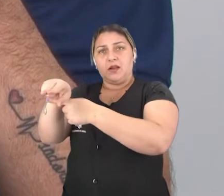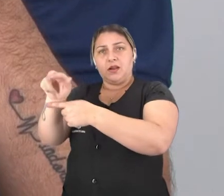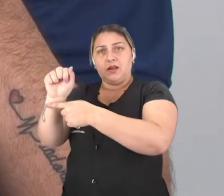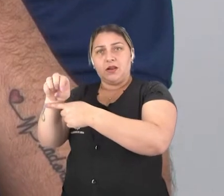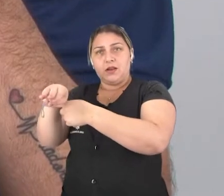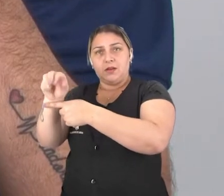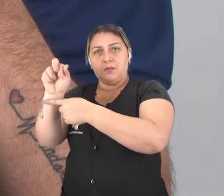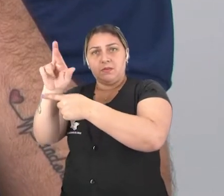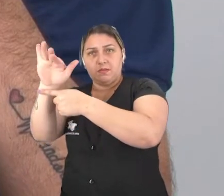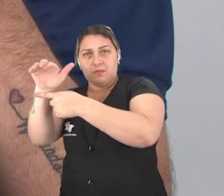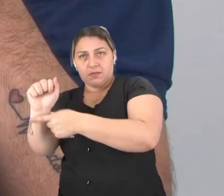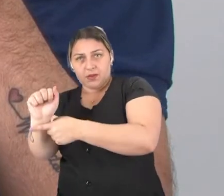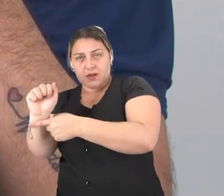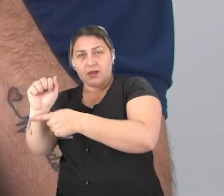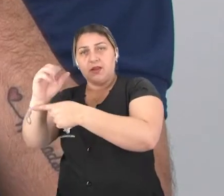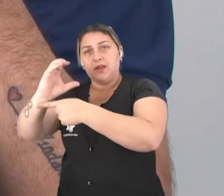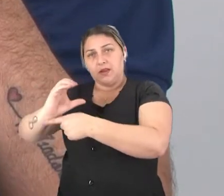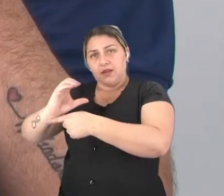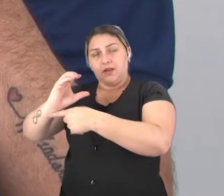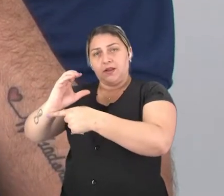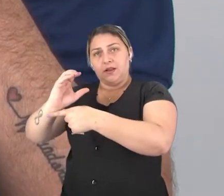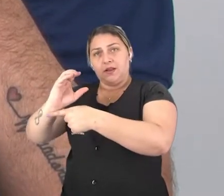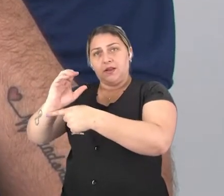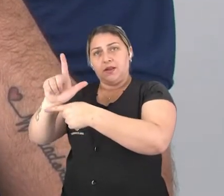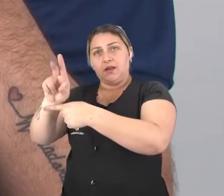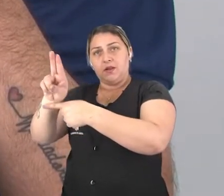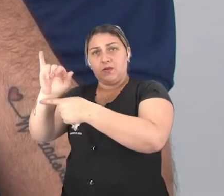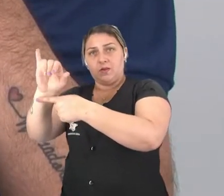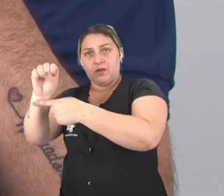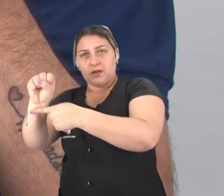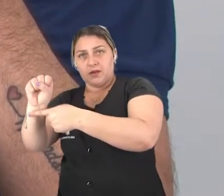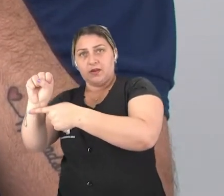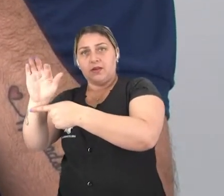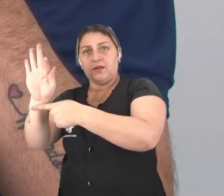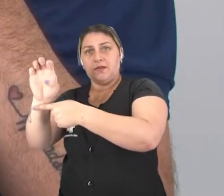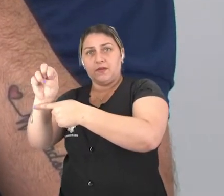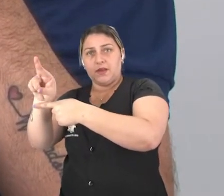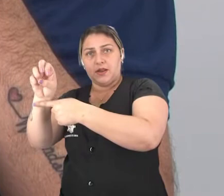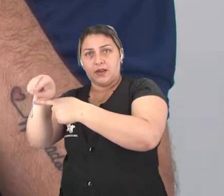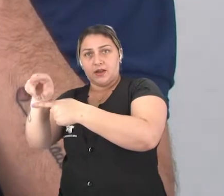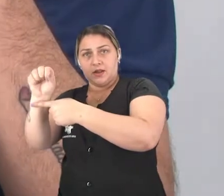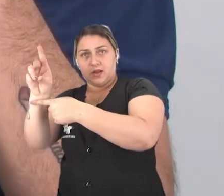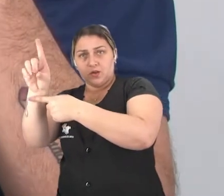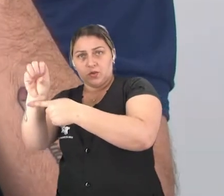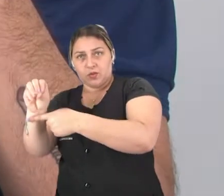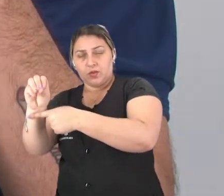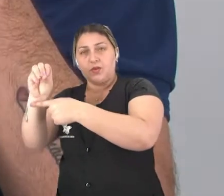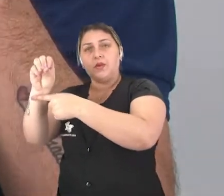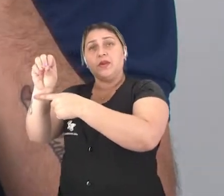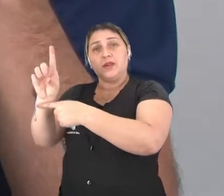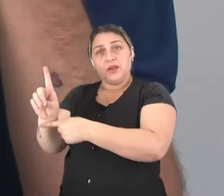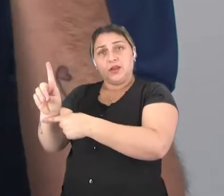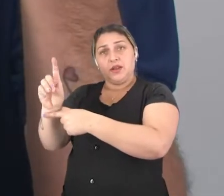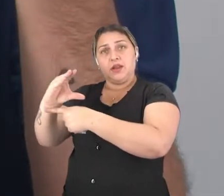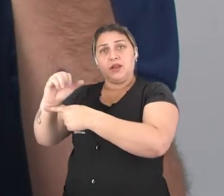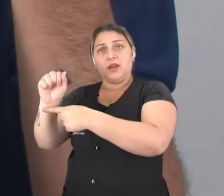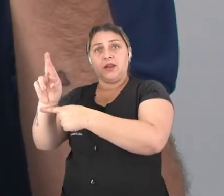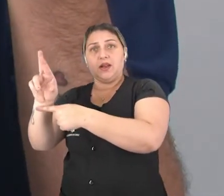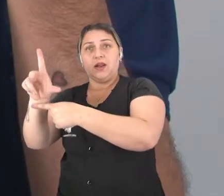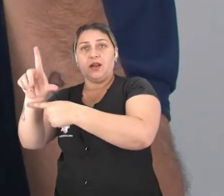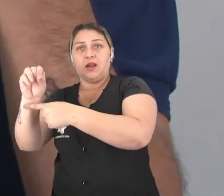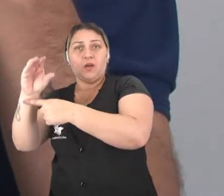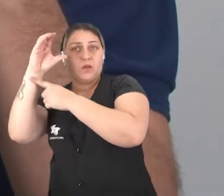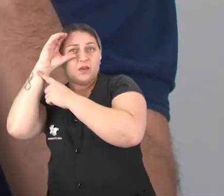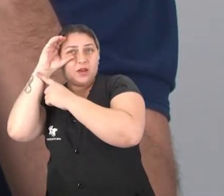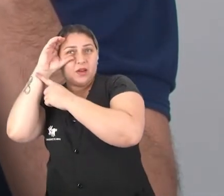Maria Machado. C. Luiz Fernando Veríssimo. Ou D. Carlos Lima. Ou